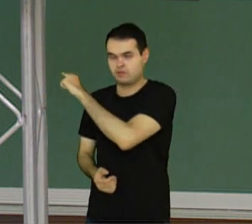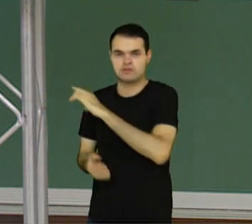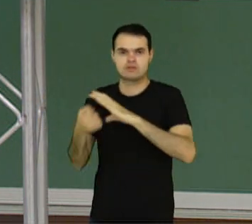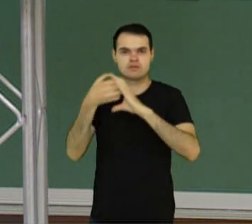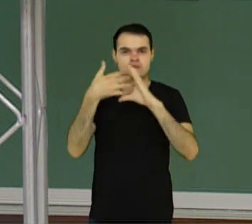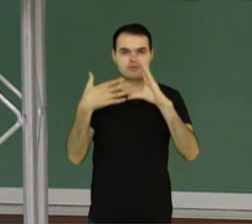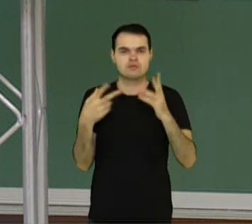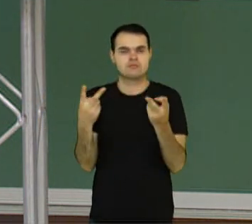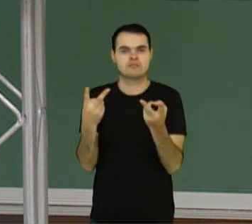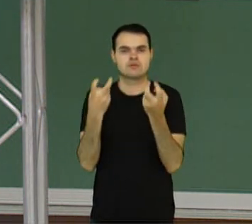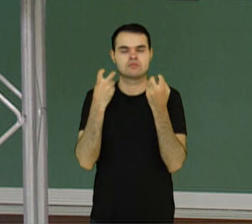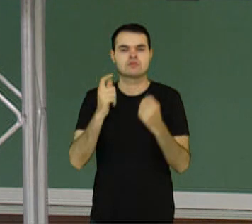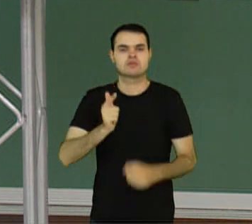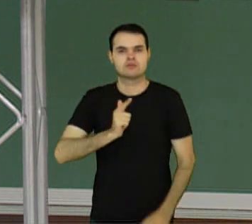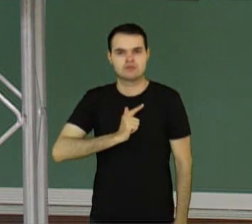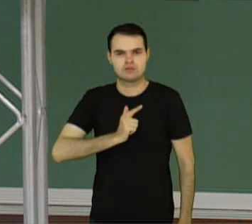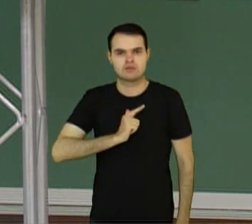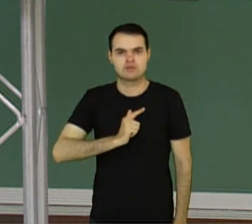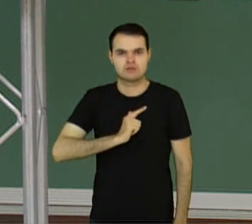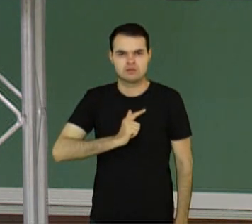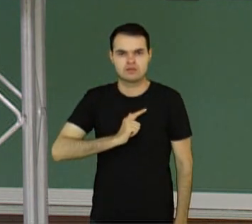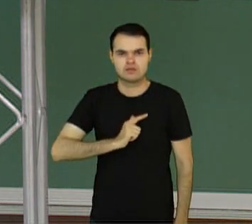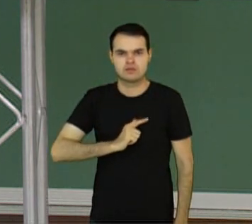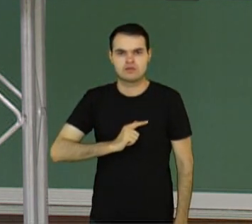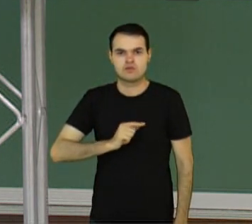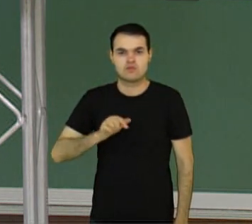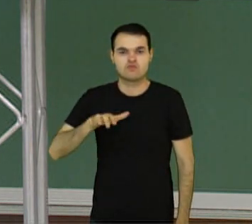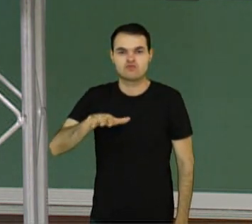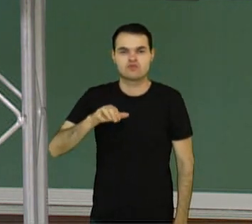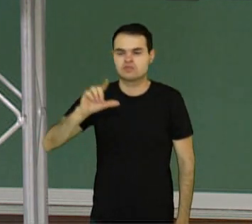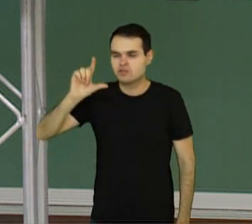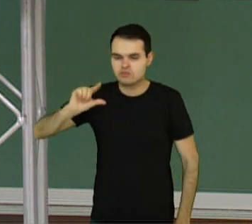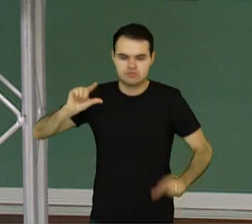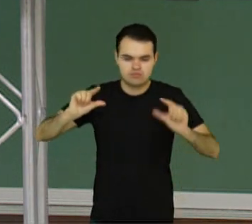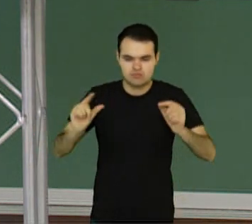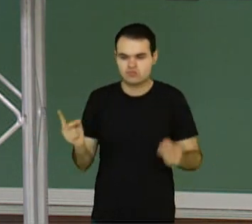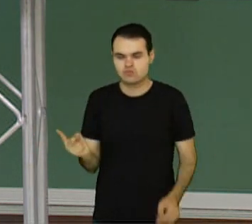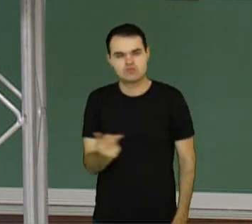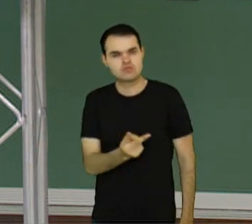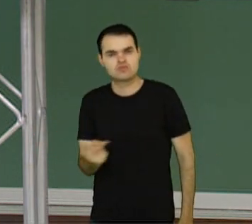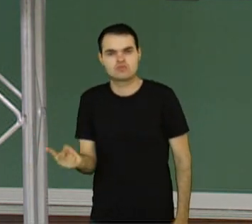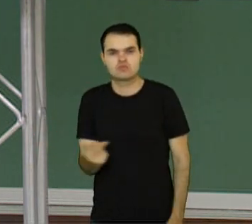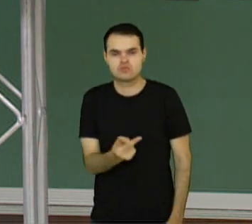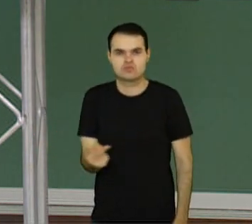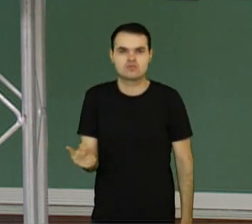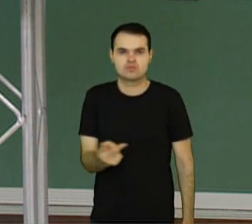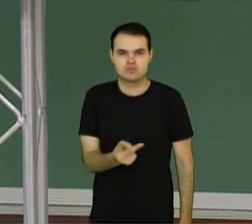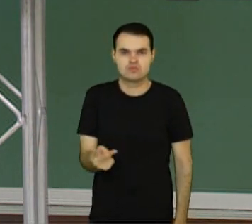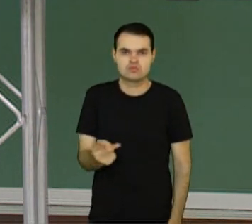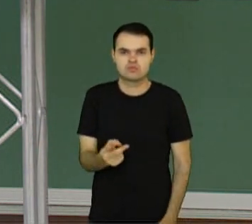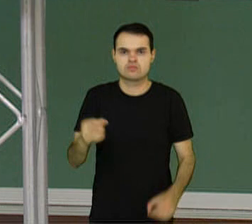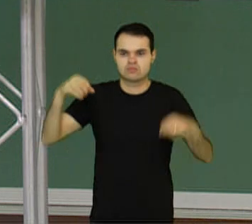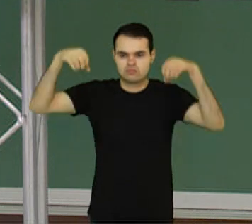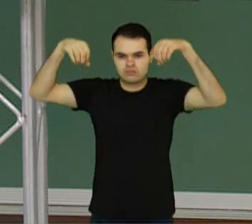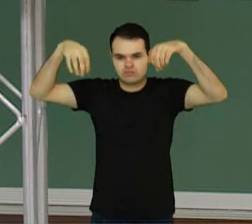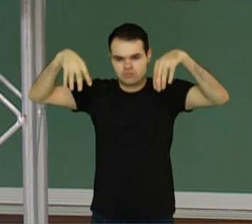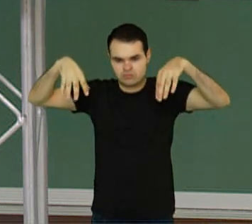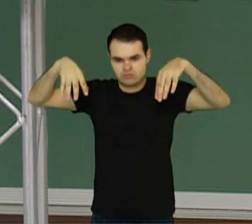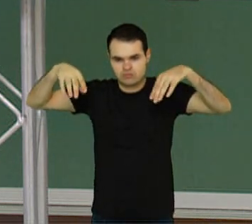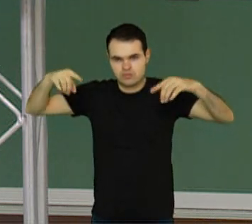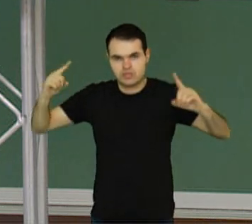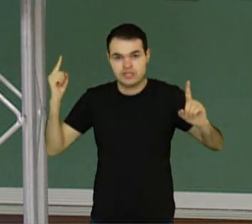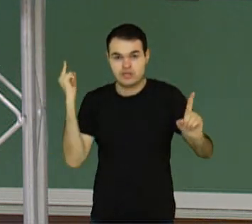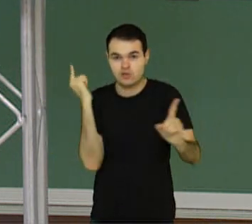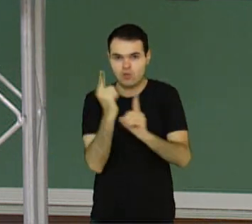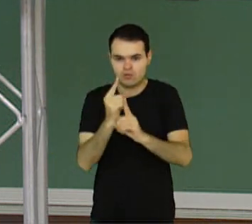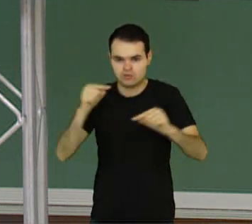aqui, percebam, você vai ter um fluxo reduzido em ambas os pontos onde a luz está passando, mas onde elas se encontram você